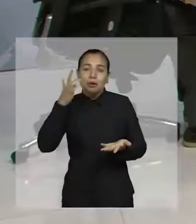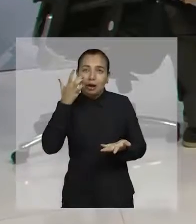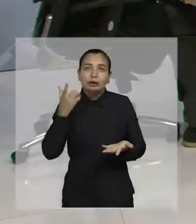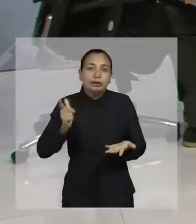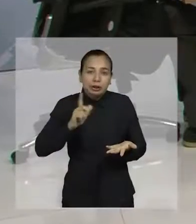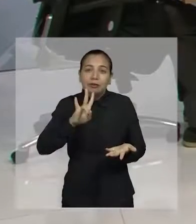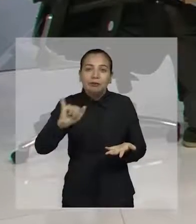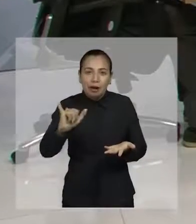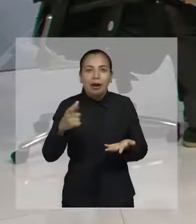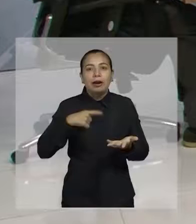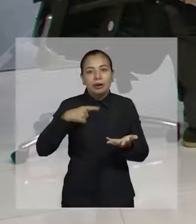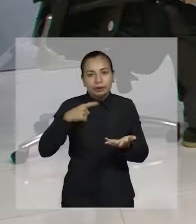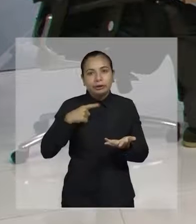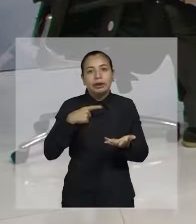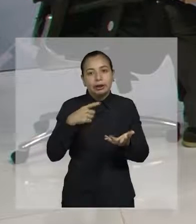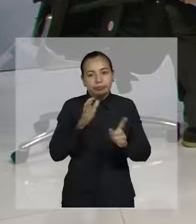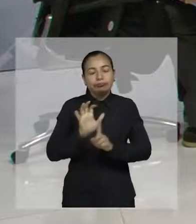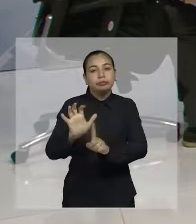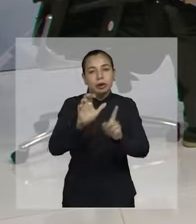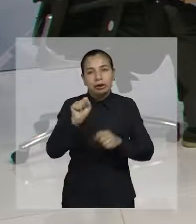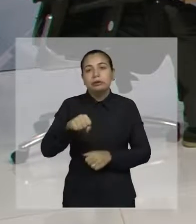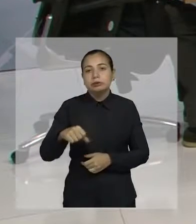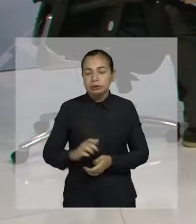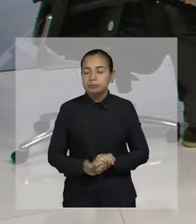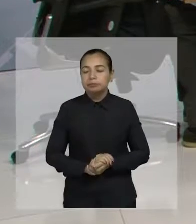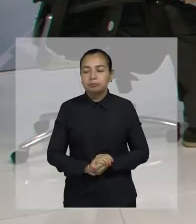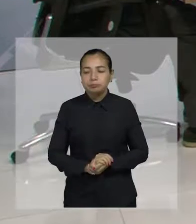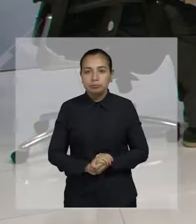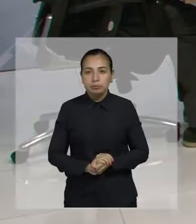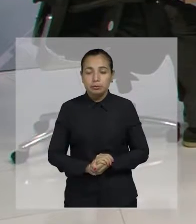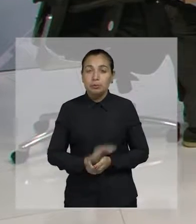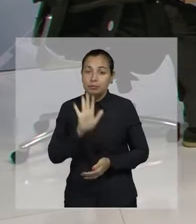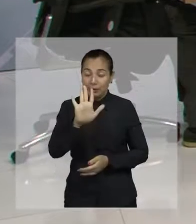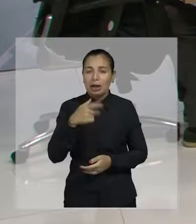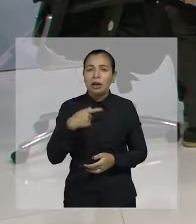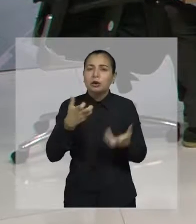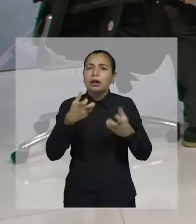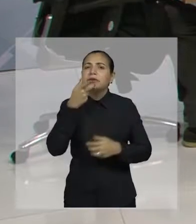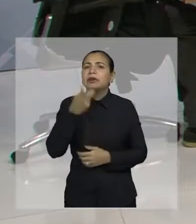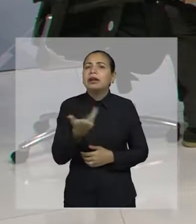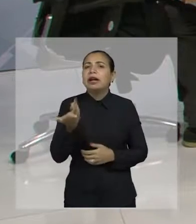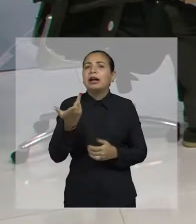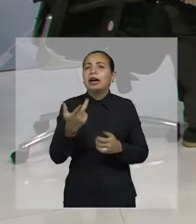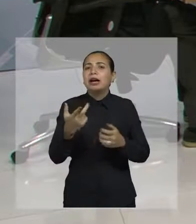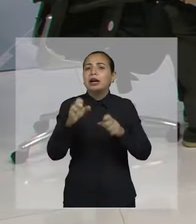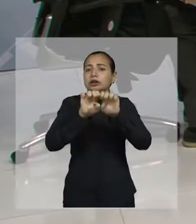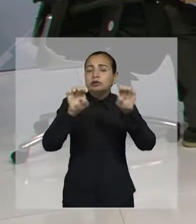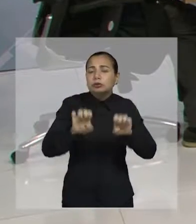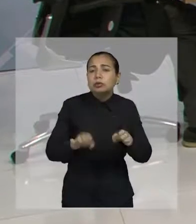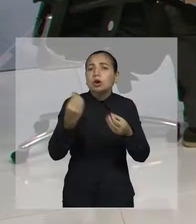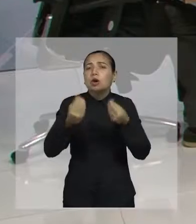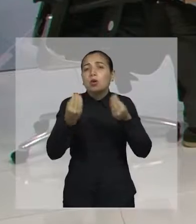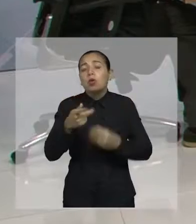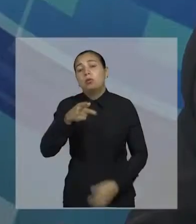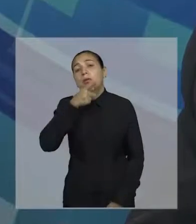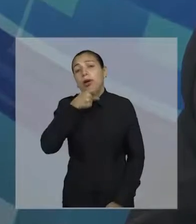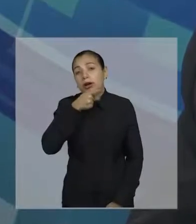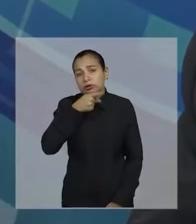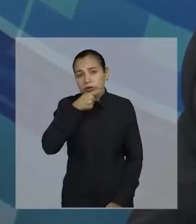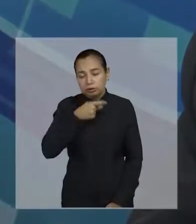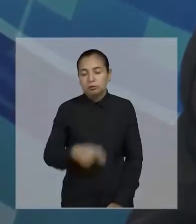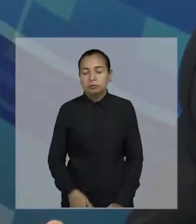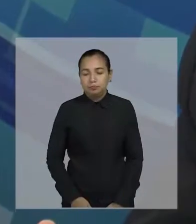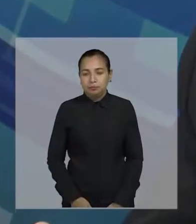acontecer. Agora eu queria lembrar sobre estrutura partidária. As duas maiores estruturas